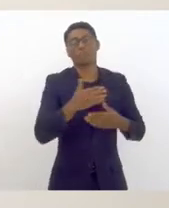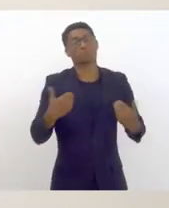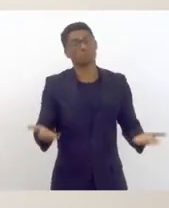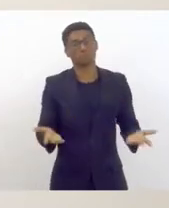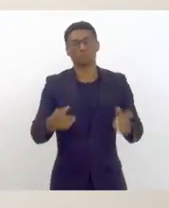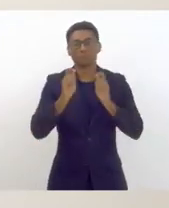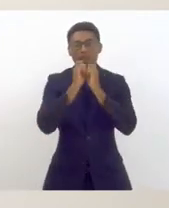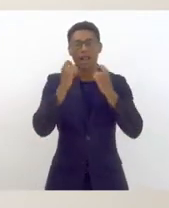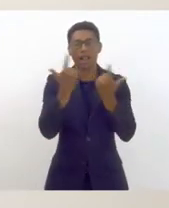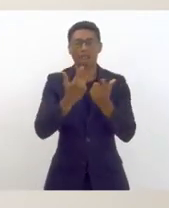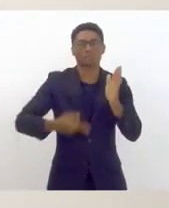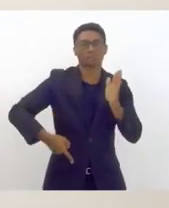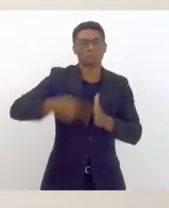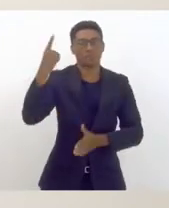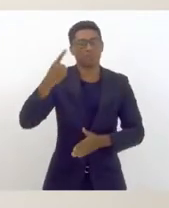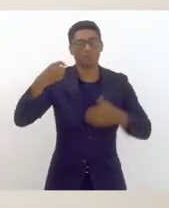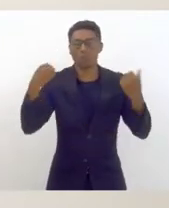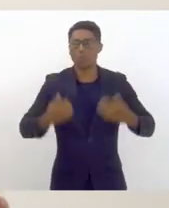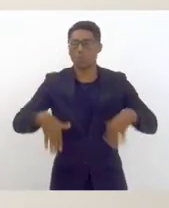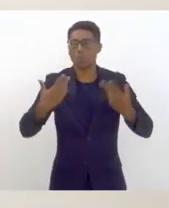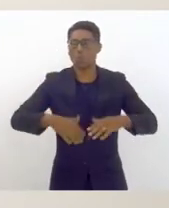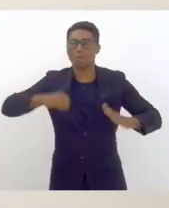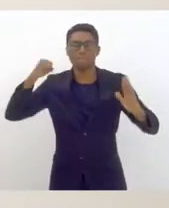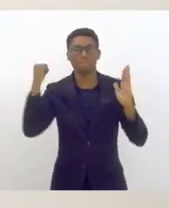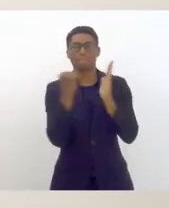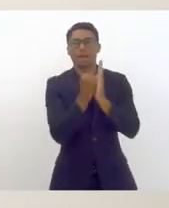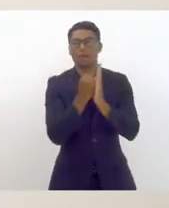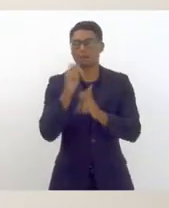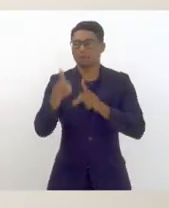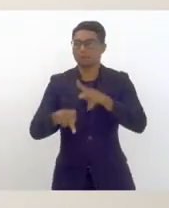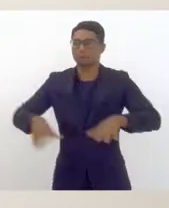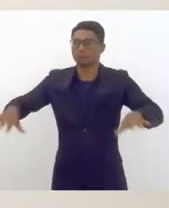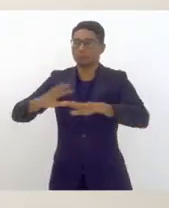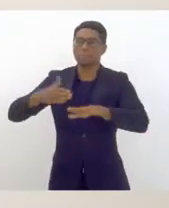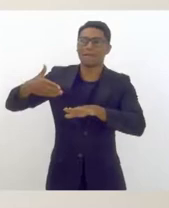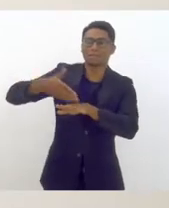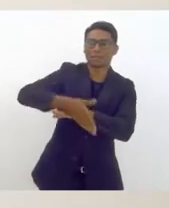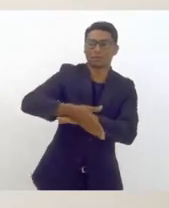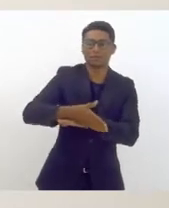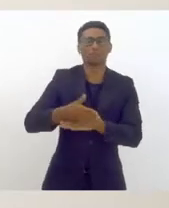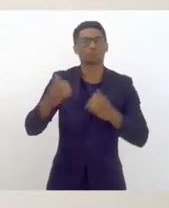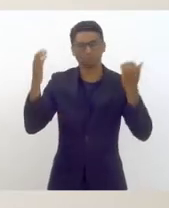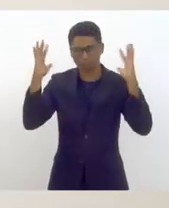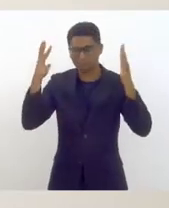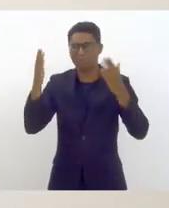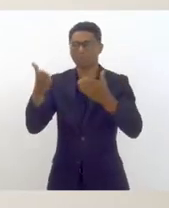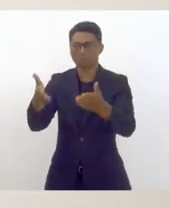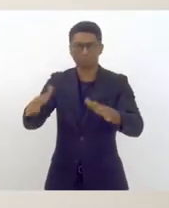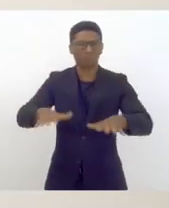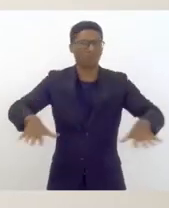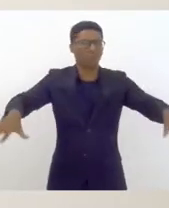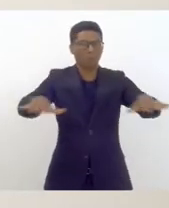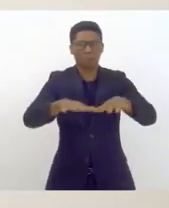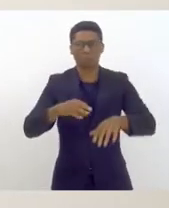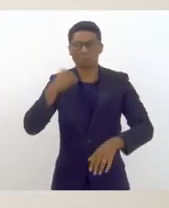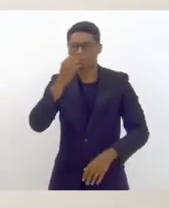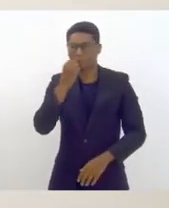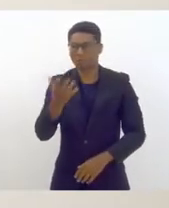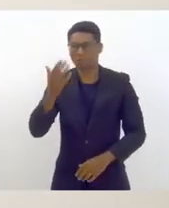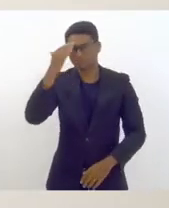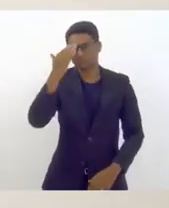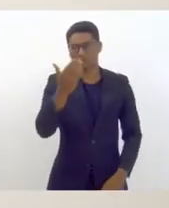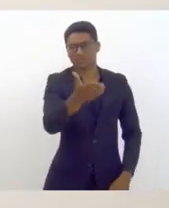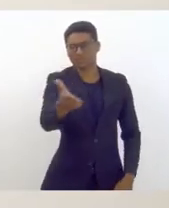Alerj, né, se transformando num marco de participação popular. E eu quero saudar a todos, então, por essa exitosa experiência. Muito obrigado.